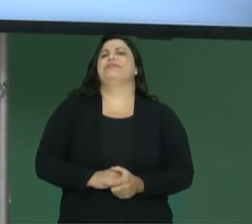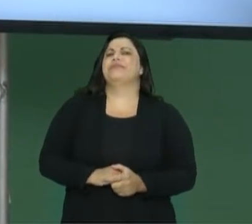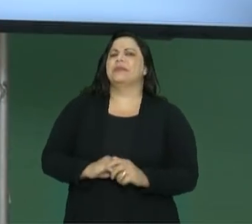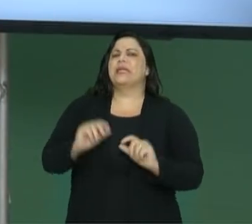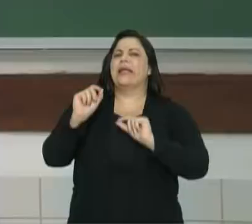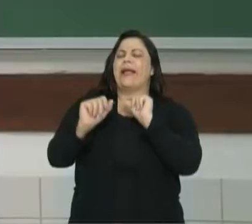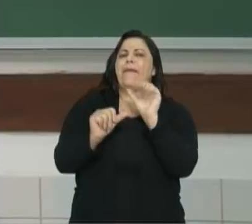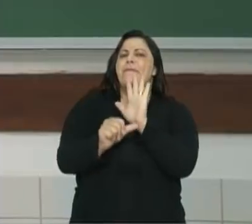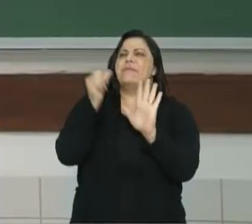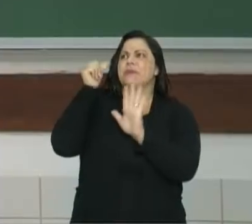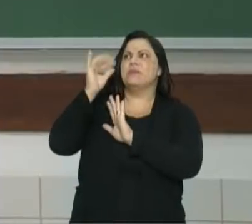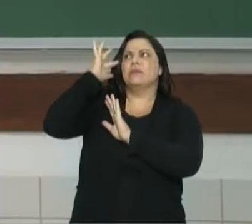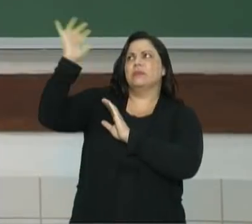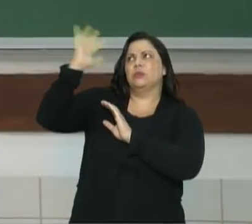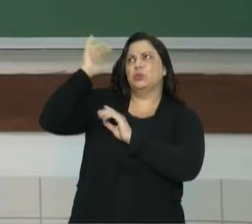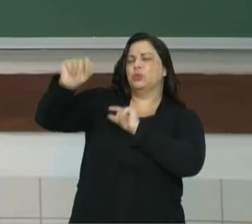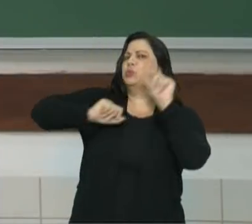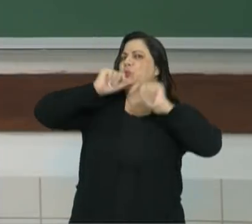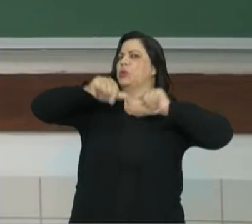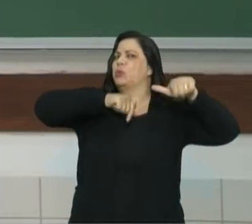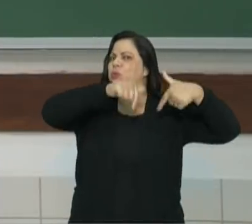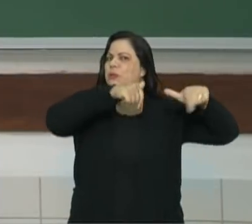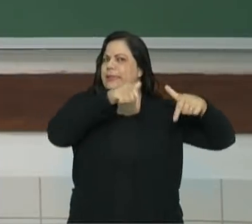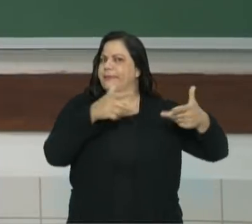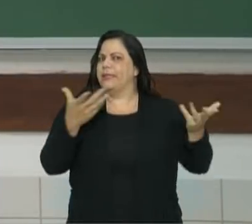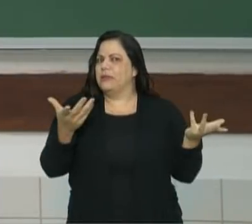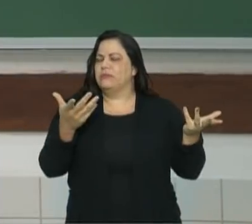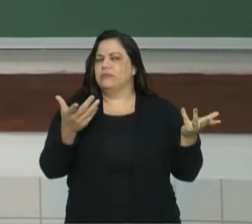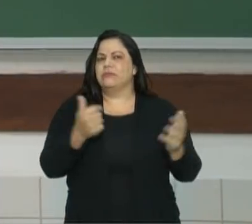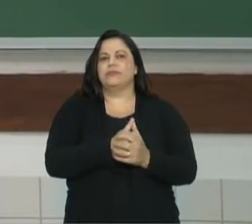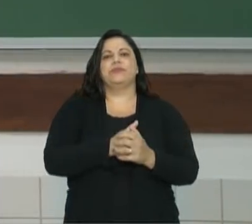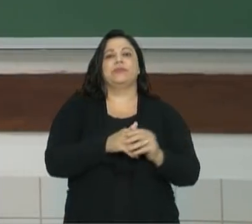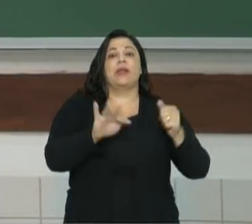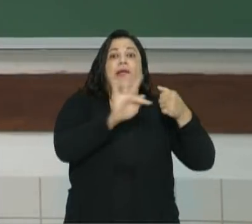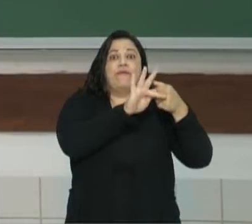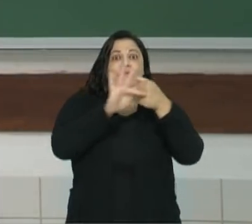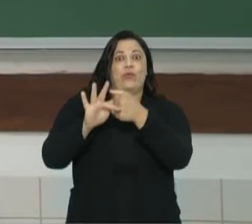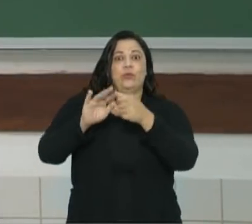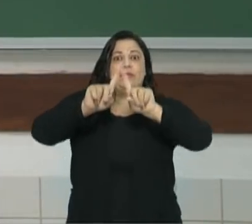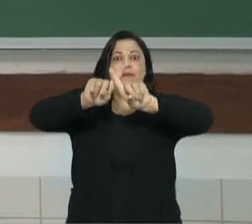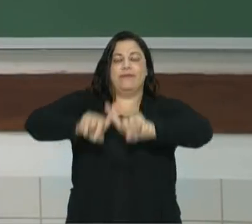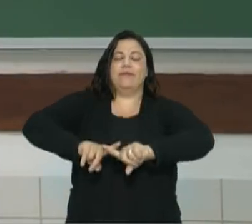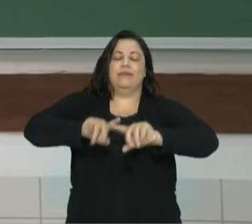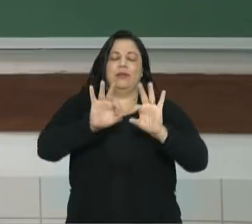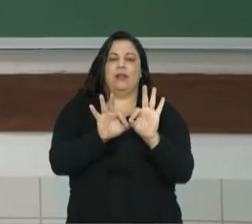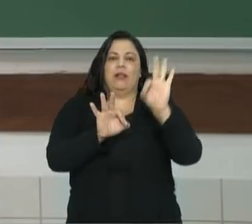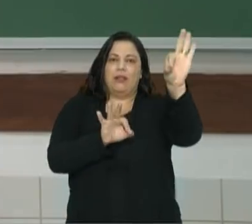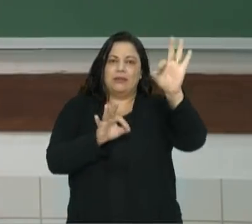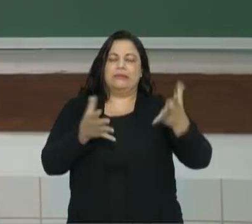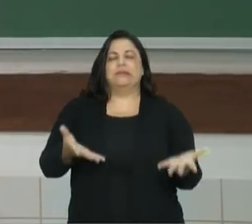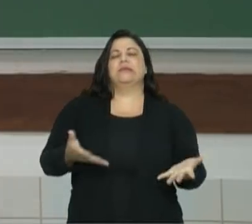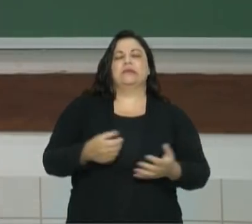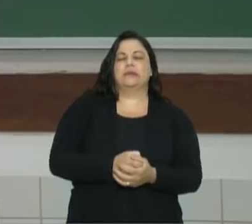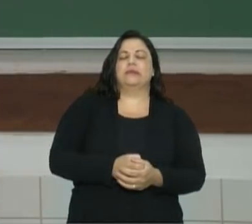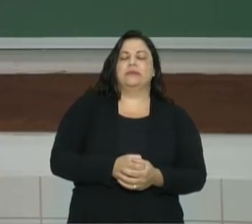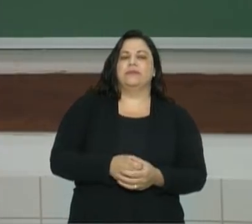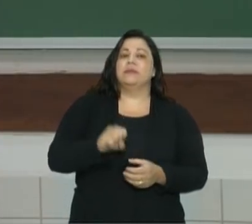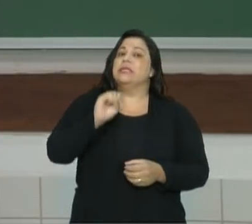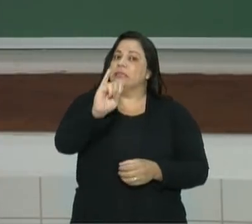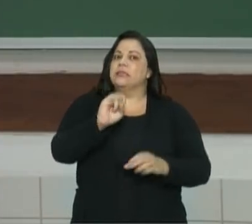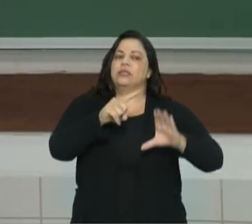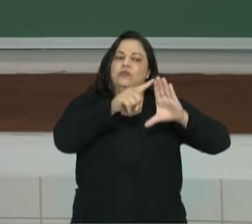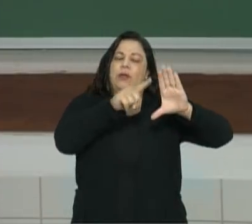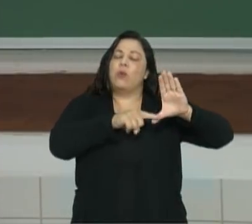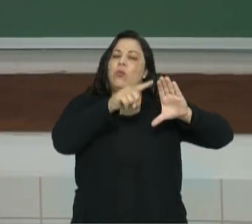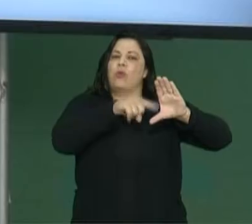que é o trabalho. O trabalho, vocês sabem que vai ser força vezes a distância. Se tiver o ângulo, vai colocar o cosseno, beleza? Então, se vocês